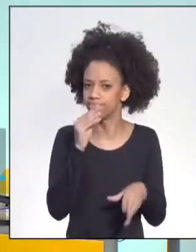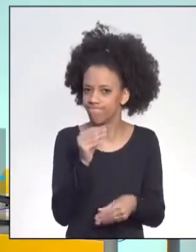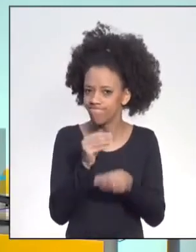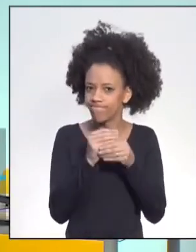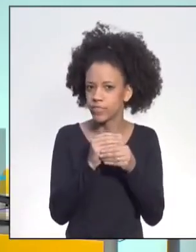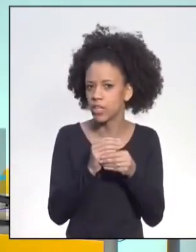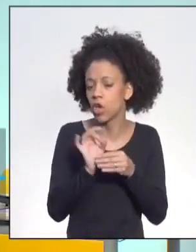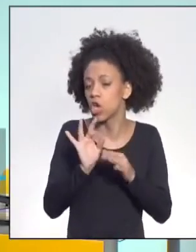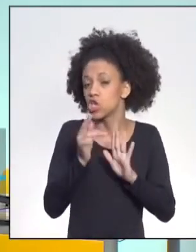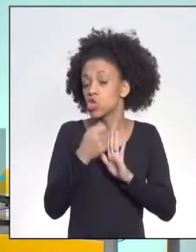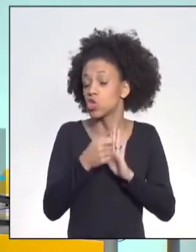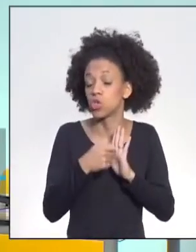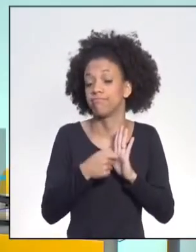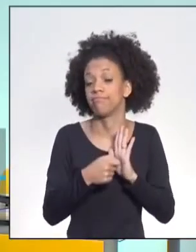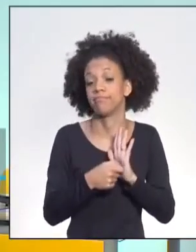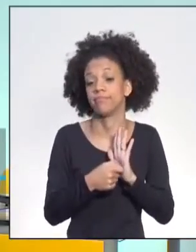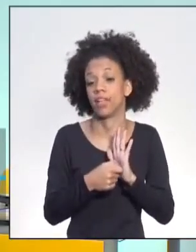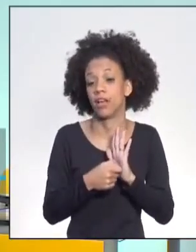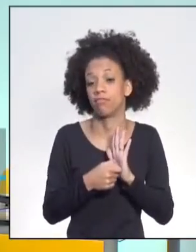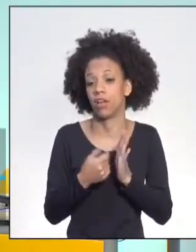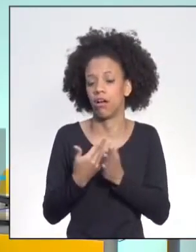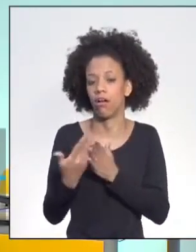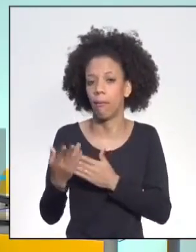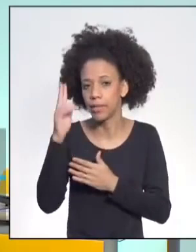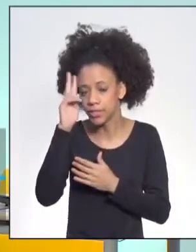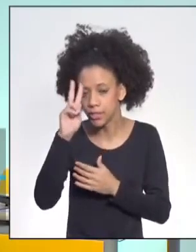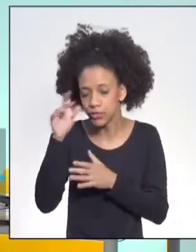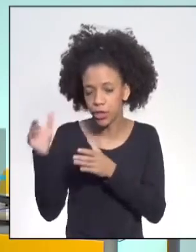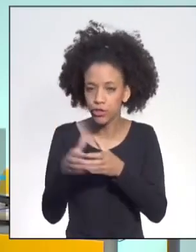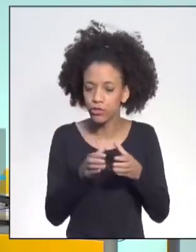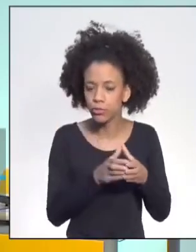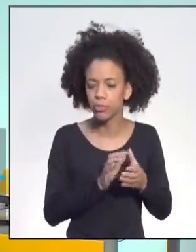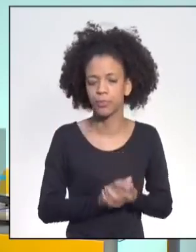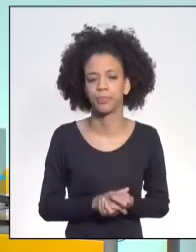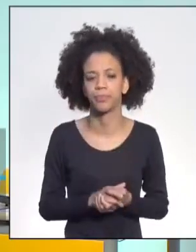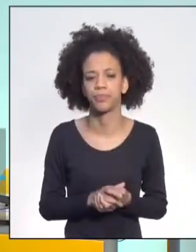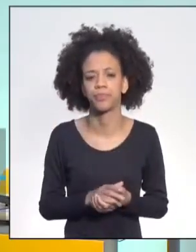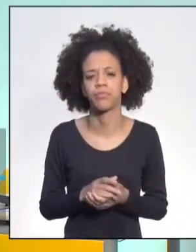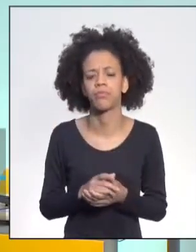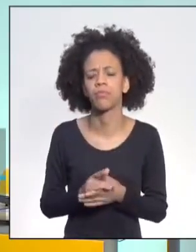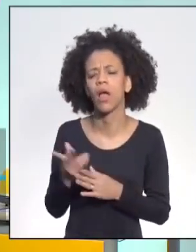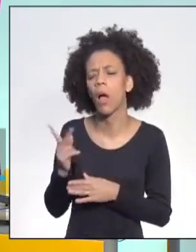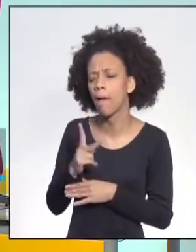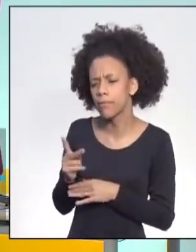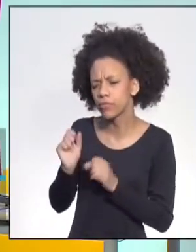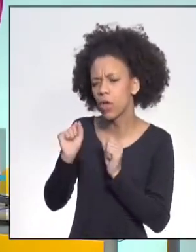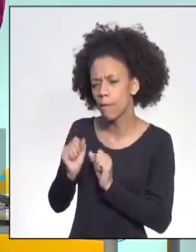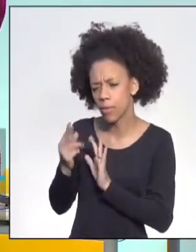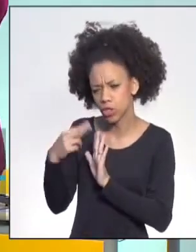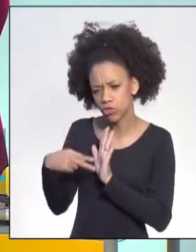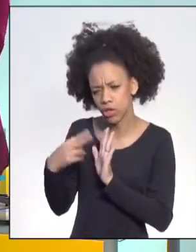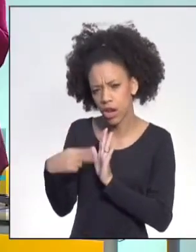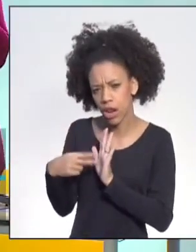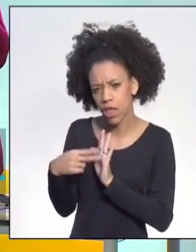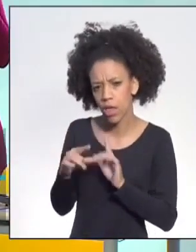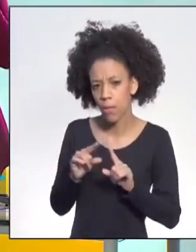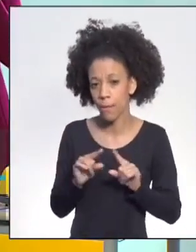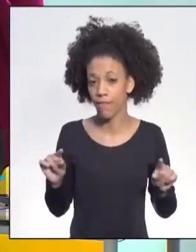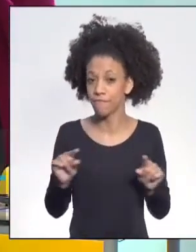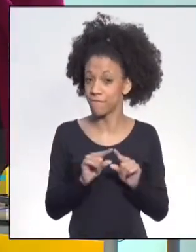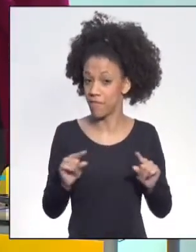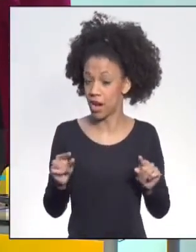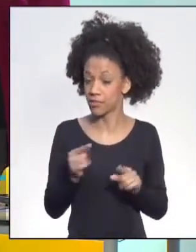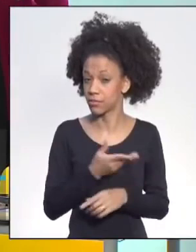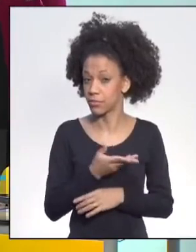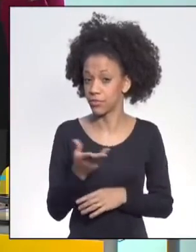só a escrita que começa uma história de um povo. E o professor Carlos, pode ler para mim aqui, ele deixou uma frase para